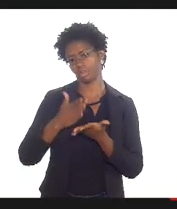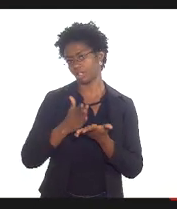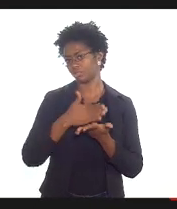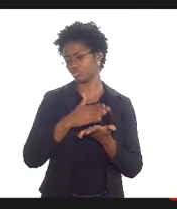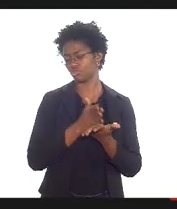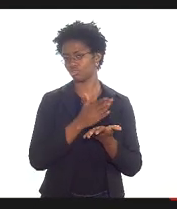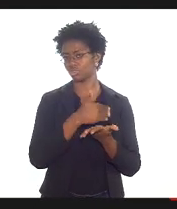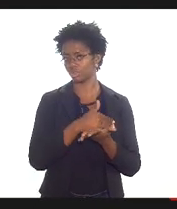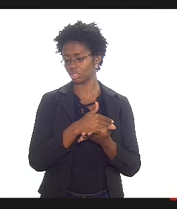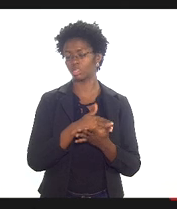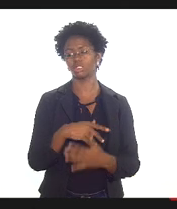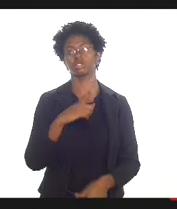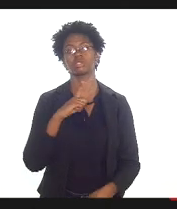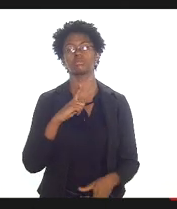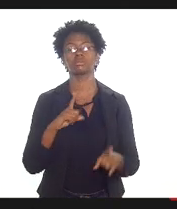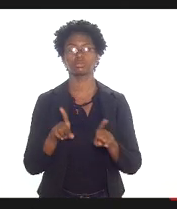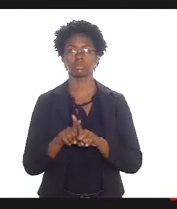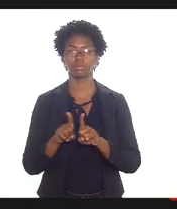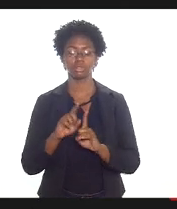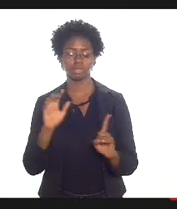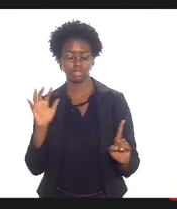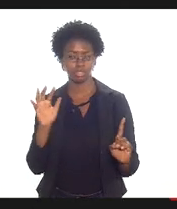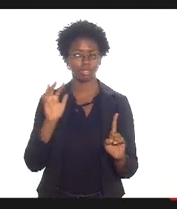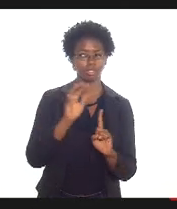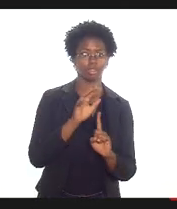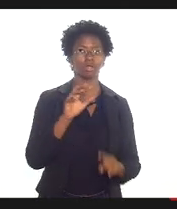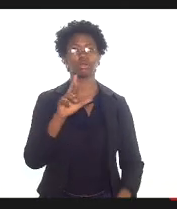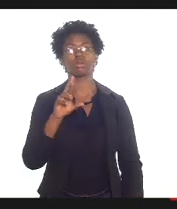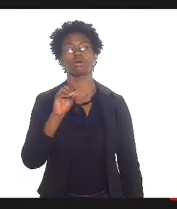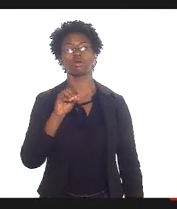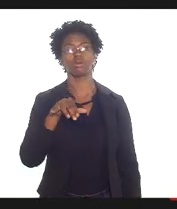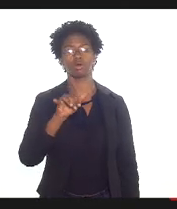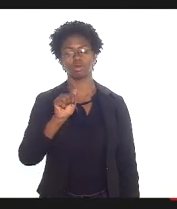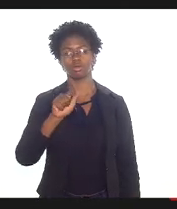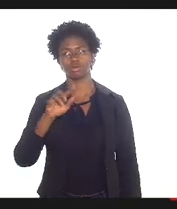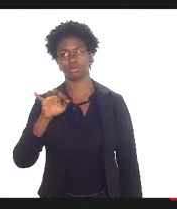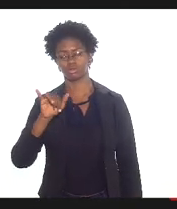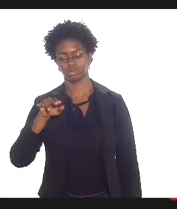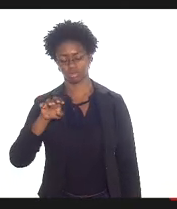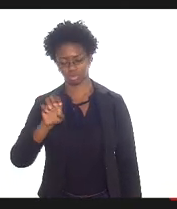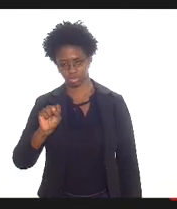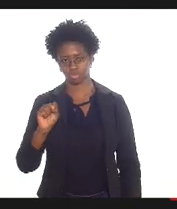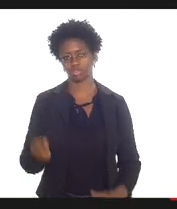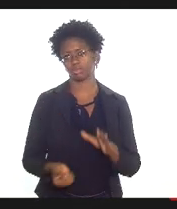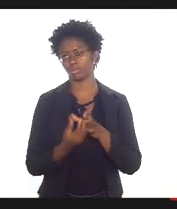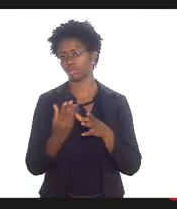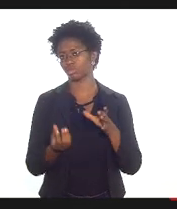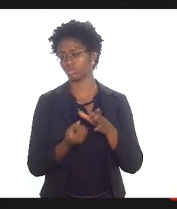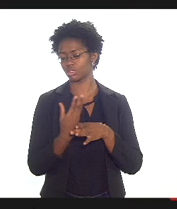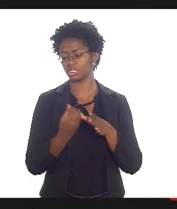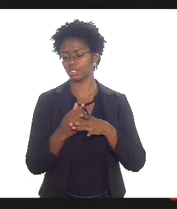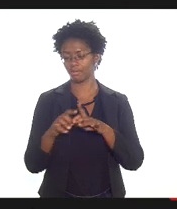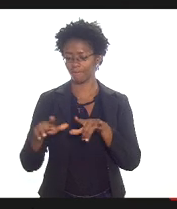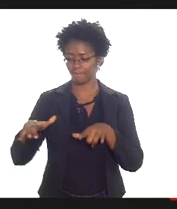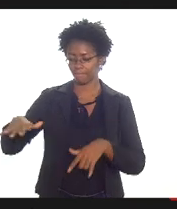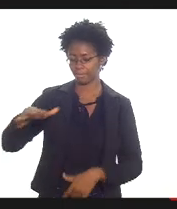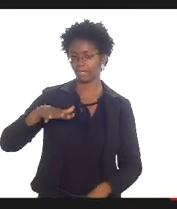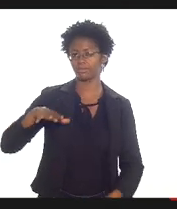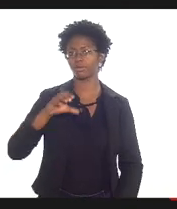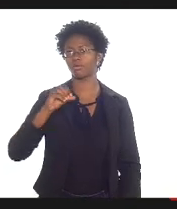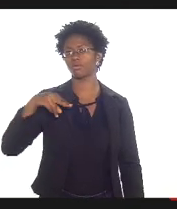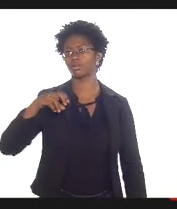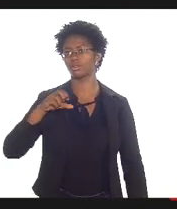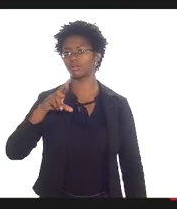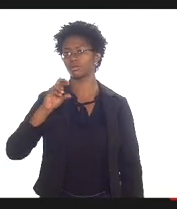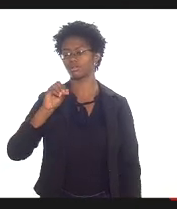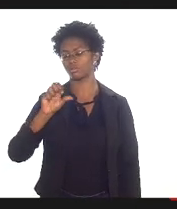ele vai afetar os royalties da produção dos campos da sessão onerosa, porque a sessão